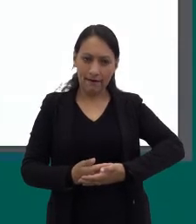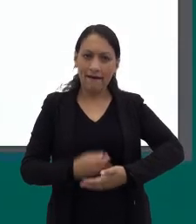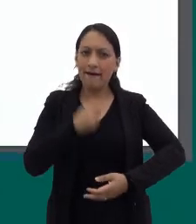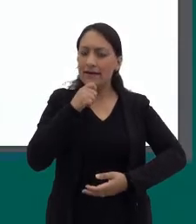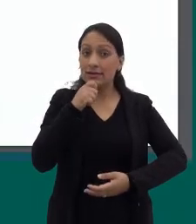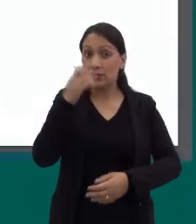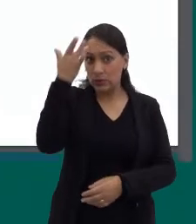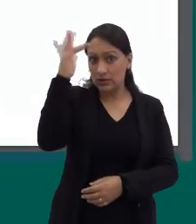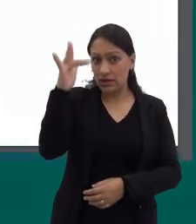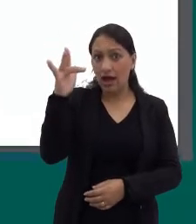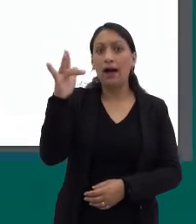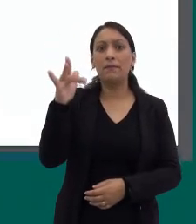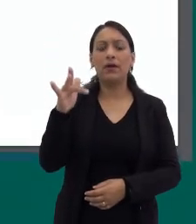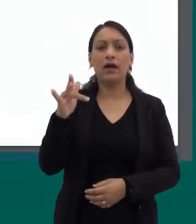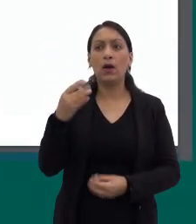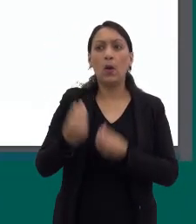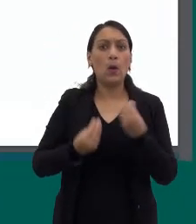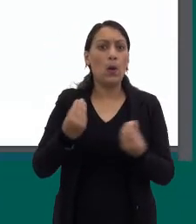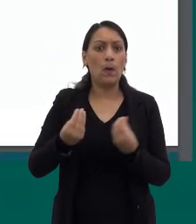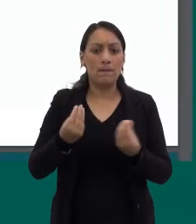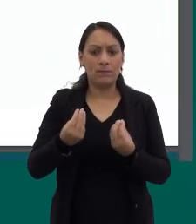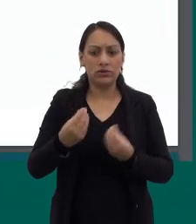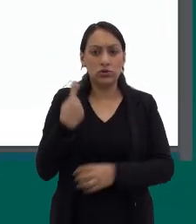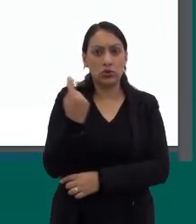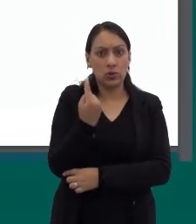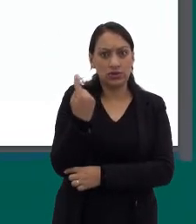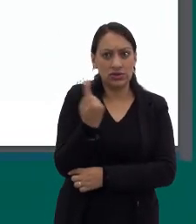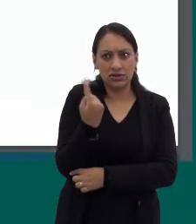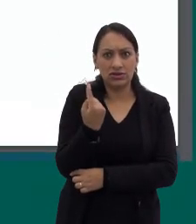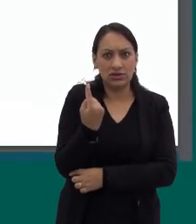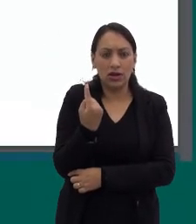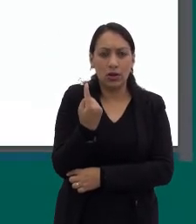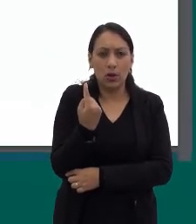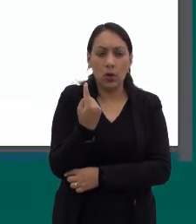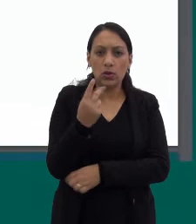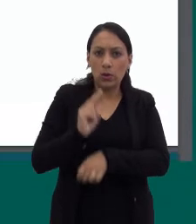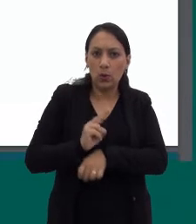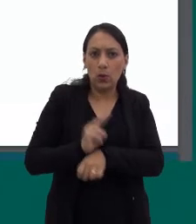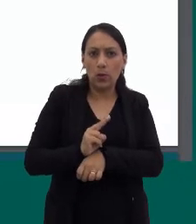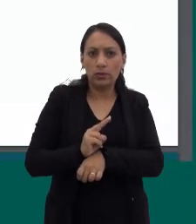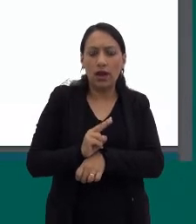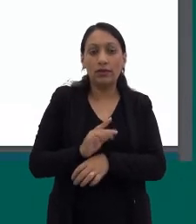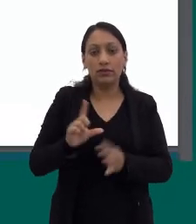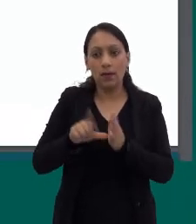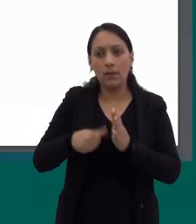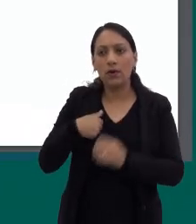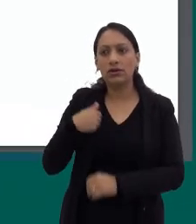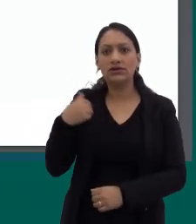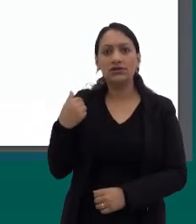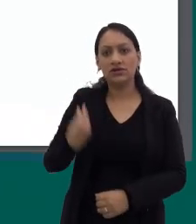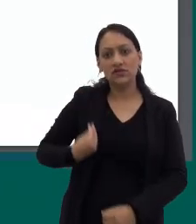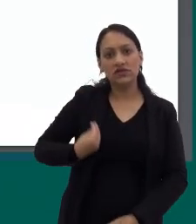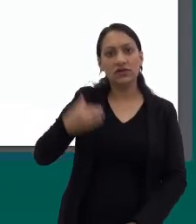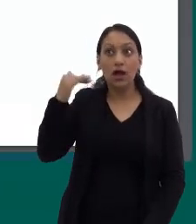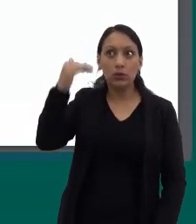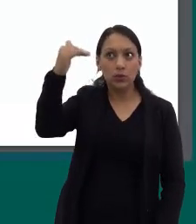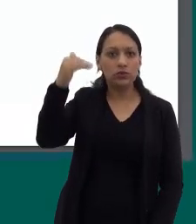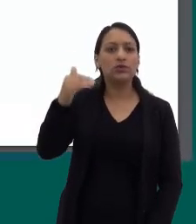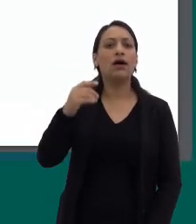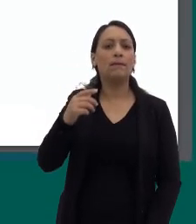não sabia elaborar sozinho, hoje em vida adulta, se dar conta, vai ver que tem ferramentas para isso,